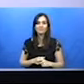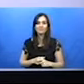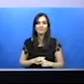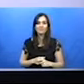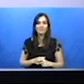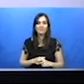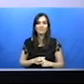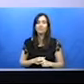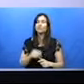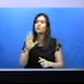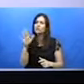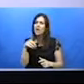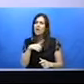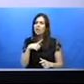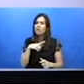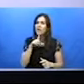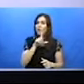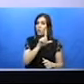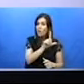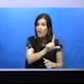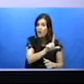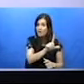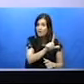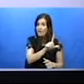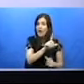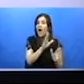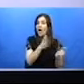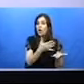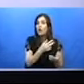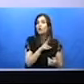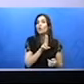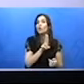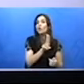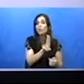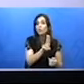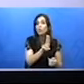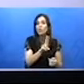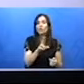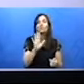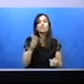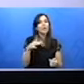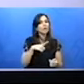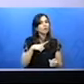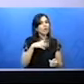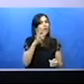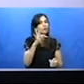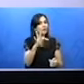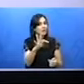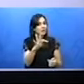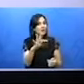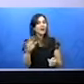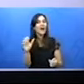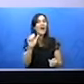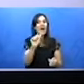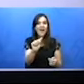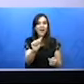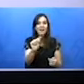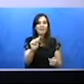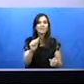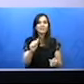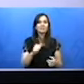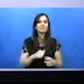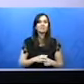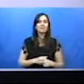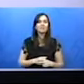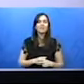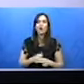a letrinha L, vamos colocar a letrinha U. Já temos a letrinha T, vamos colocar a letrinha A. E assim